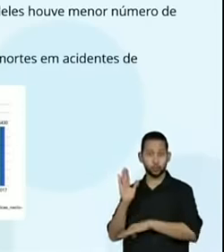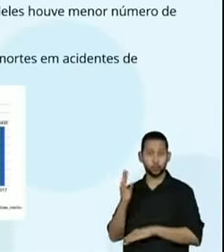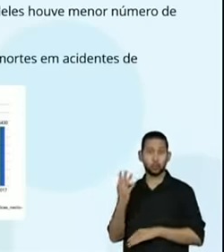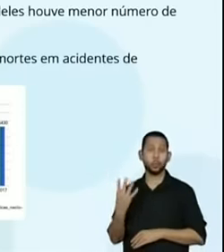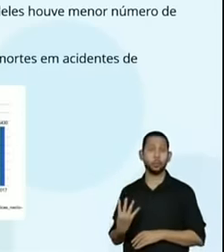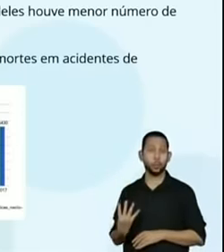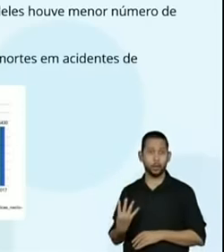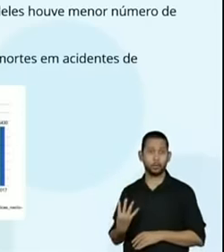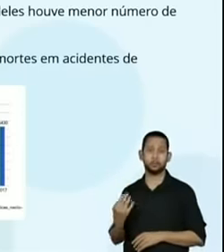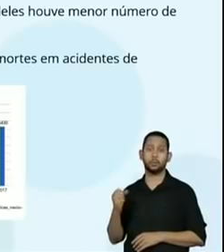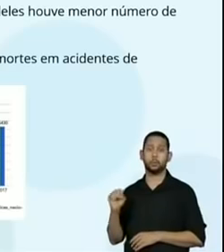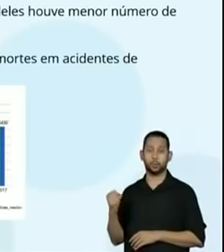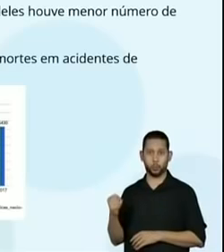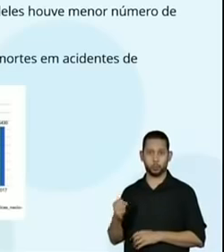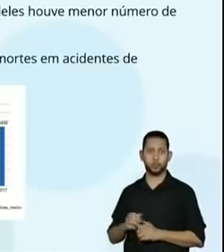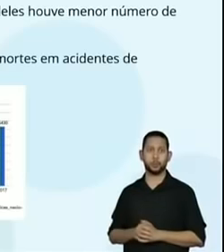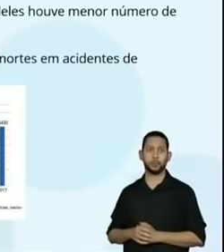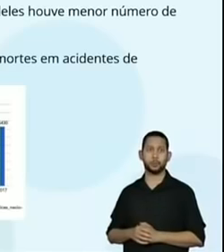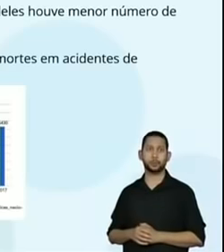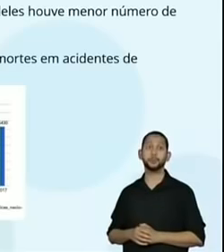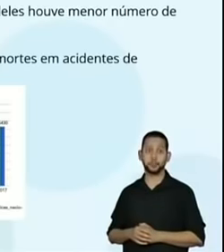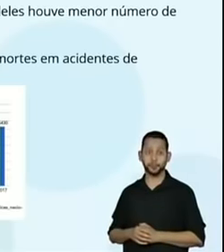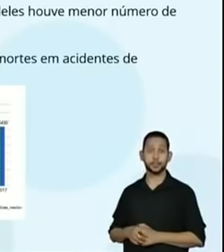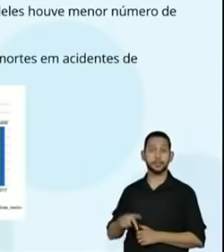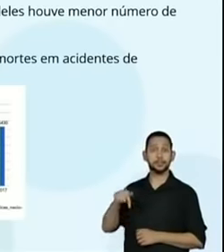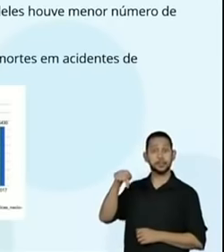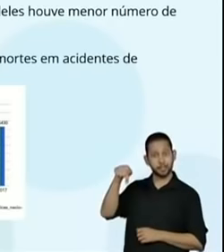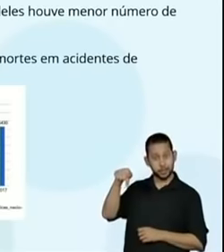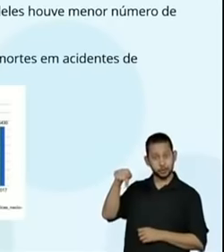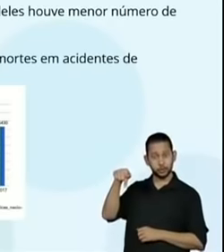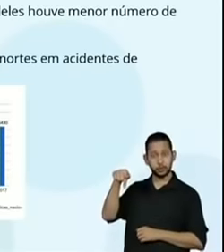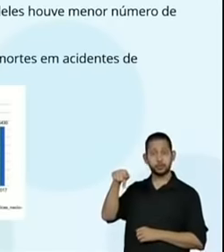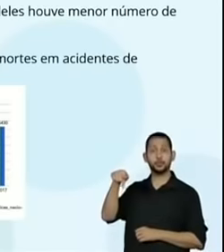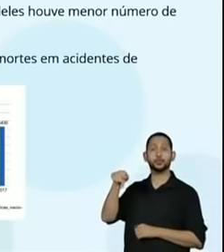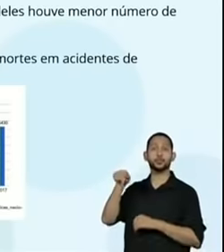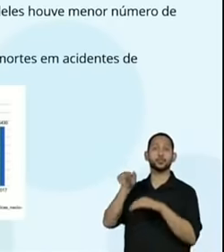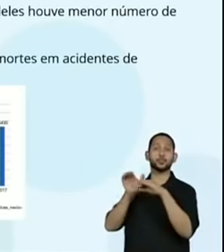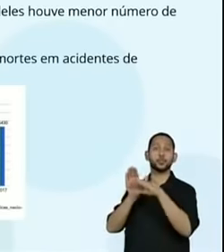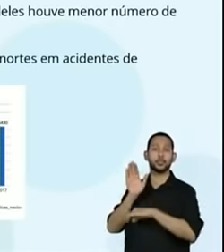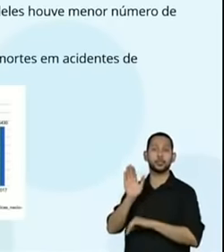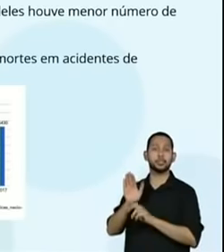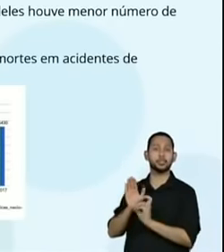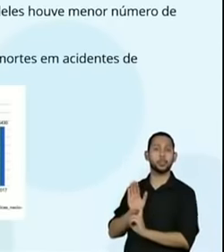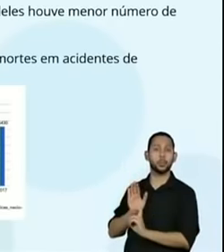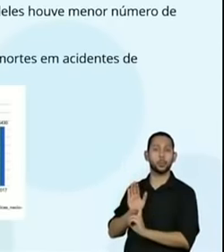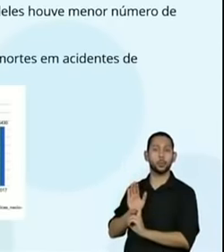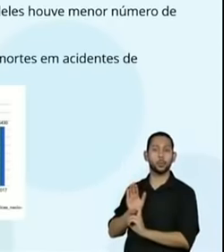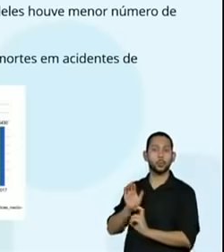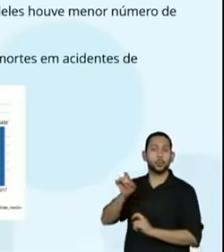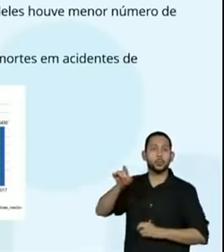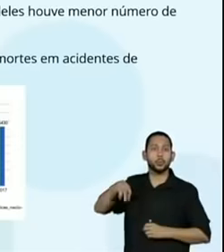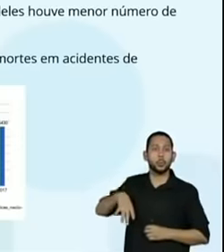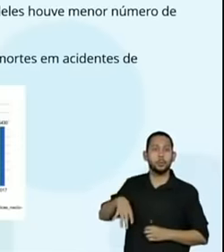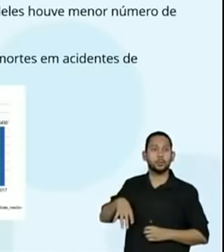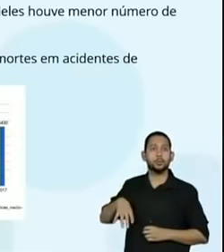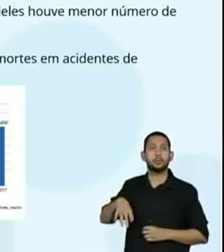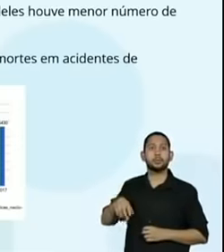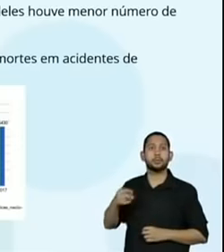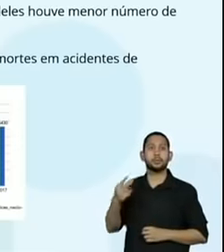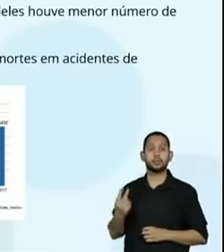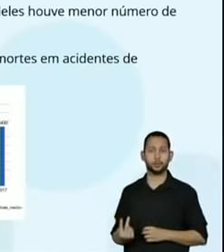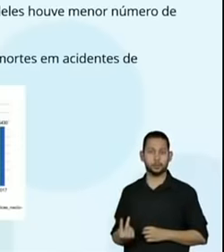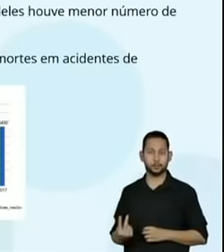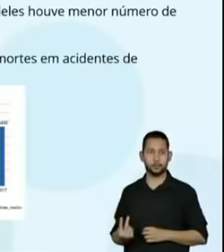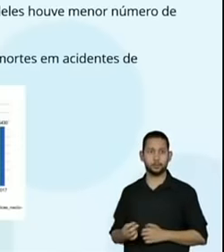menos 4, 8, ok? Agora a gente tem 7 para tirar 5. 7 para tirar 5